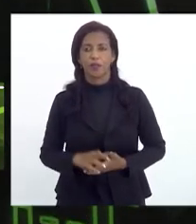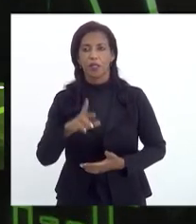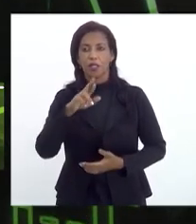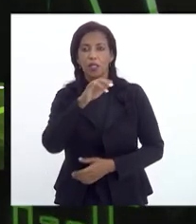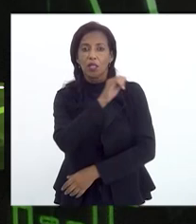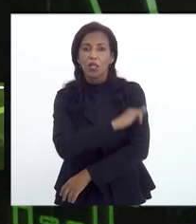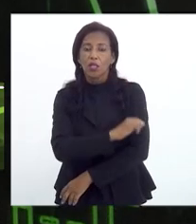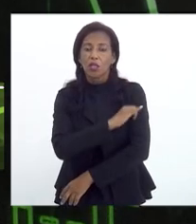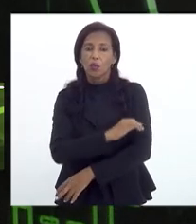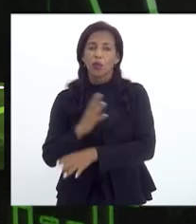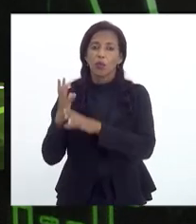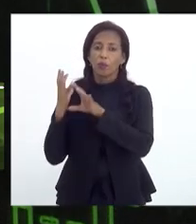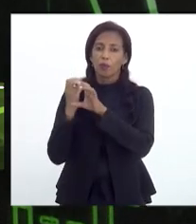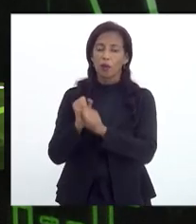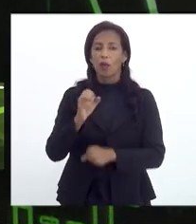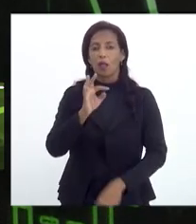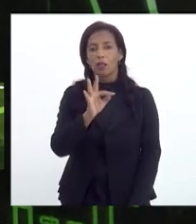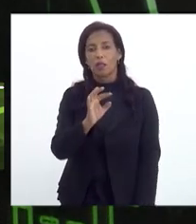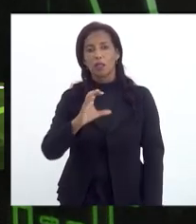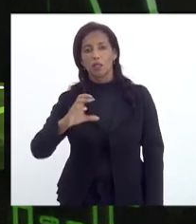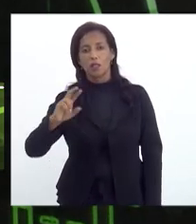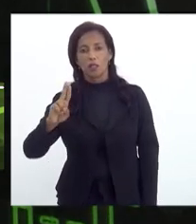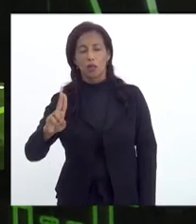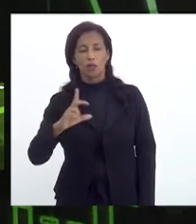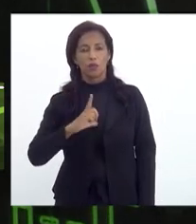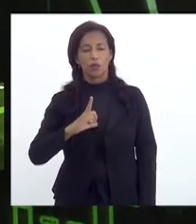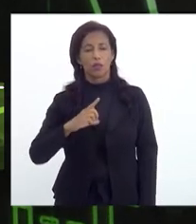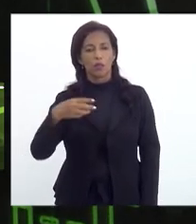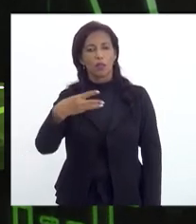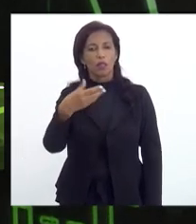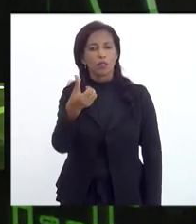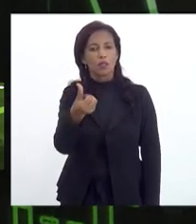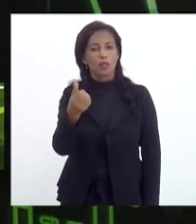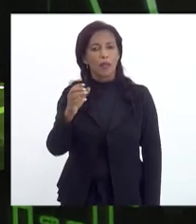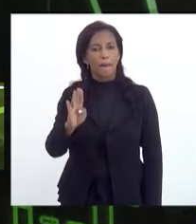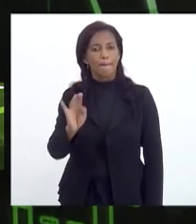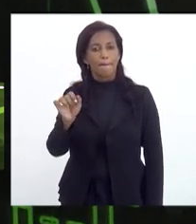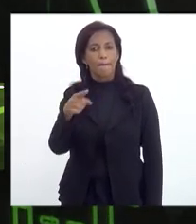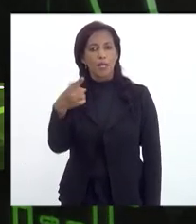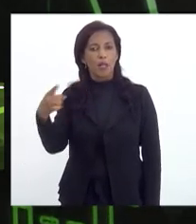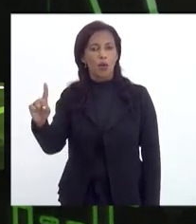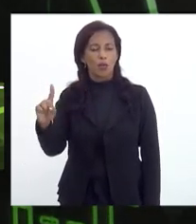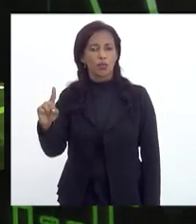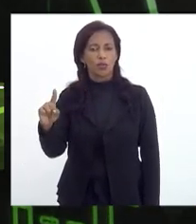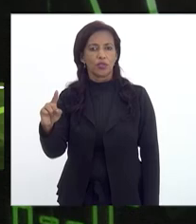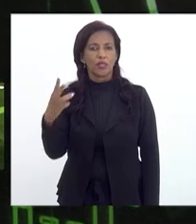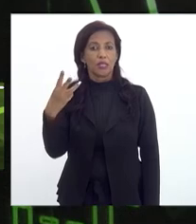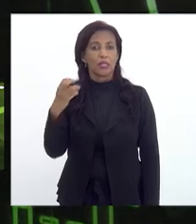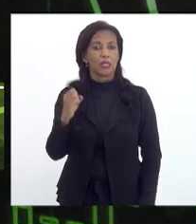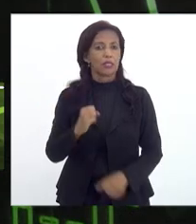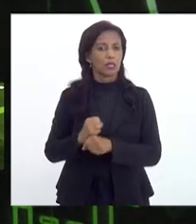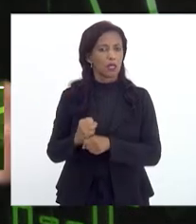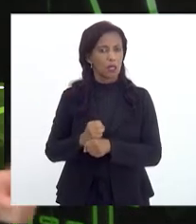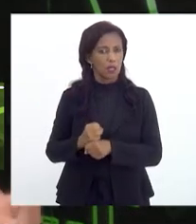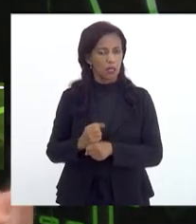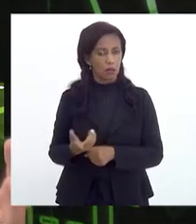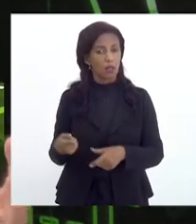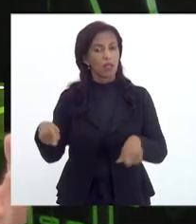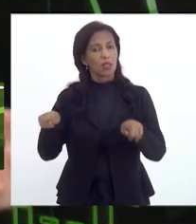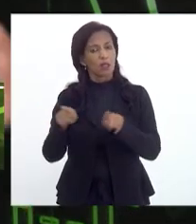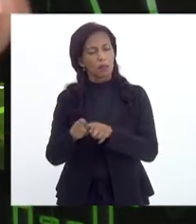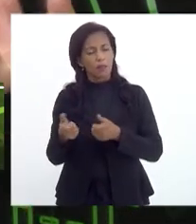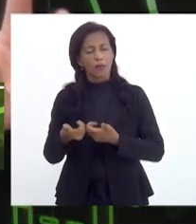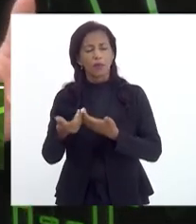de Janeiro Pelos cálculos do TCU Nós teríamos 36 bilhões Em 30 anos E a ideia É a gente Também